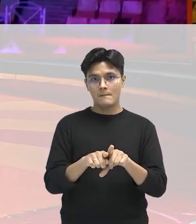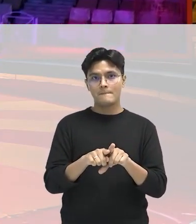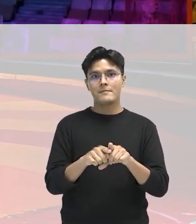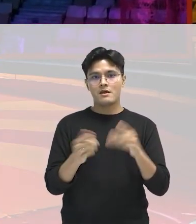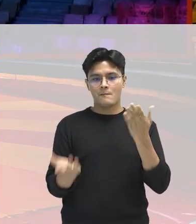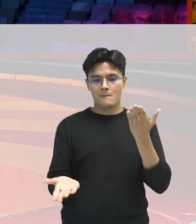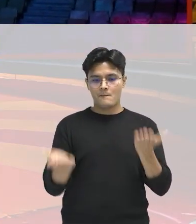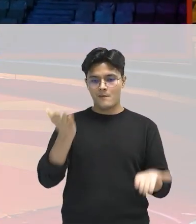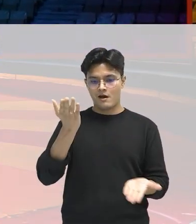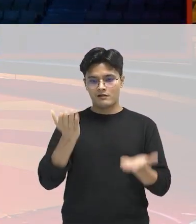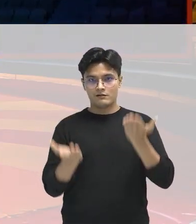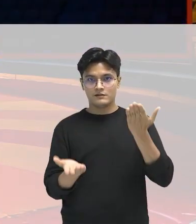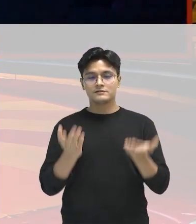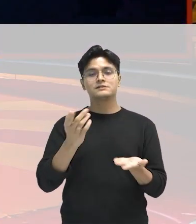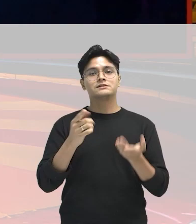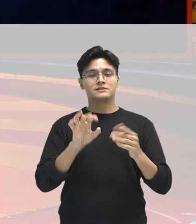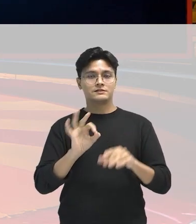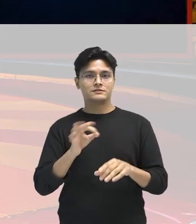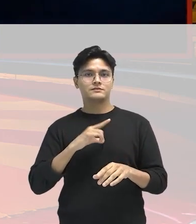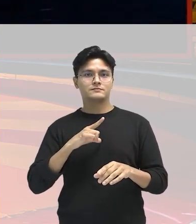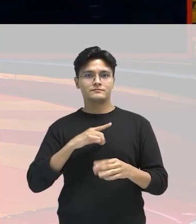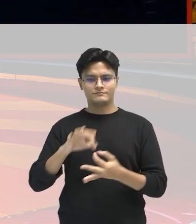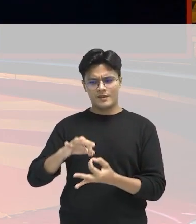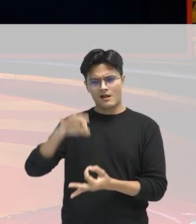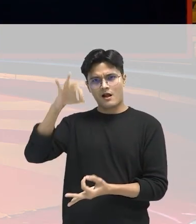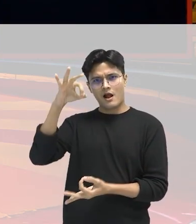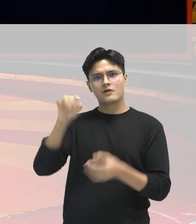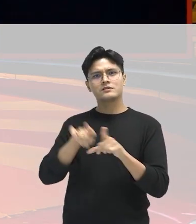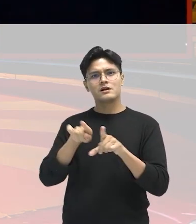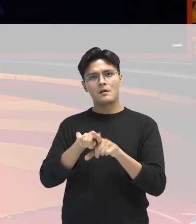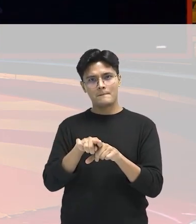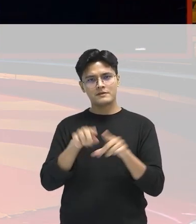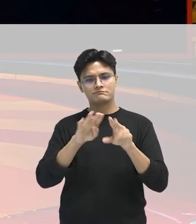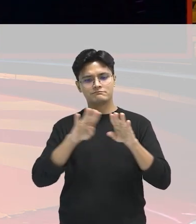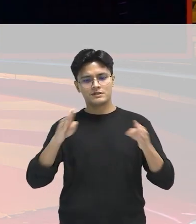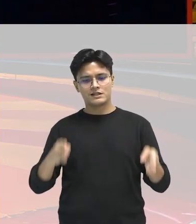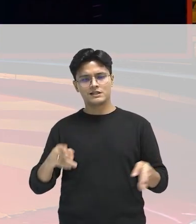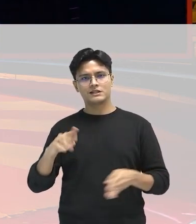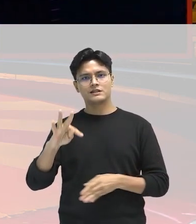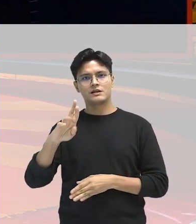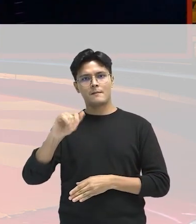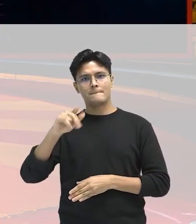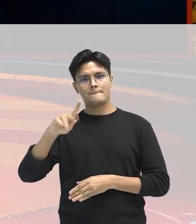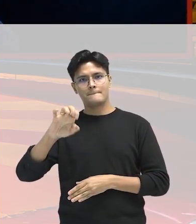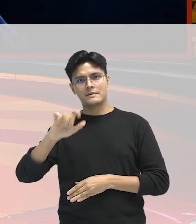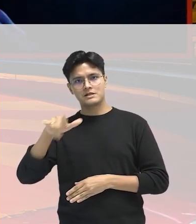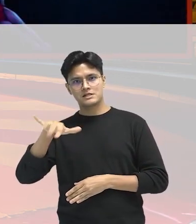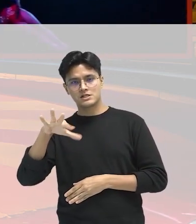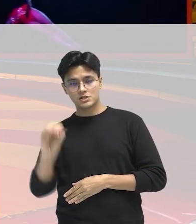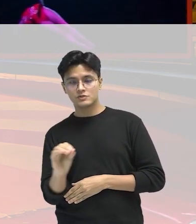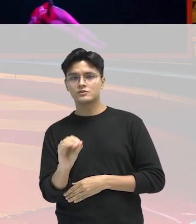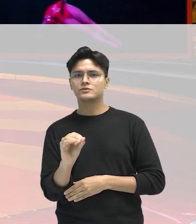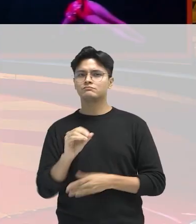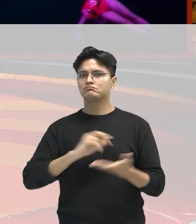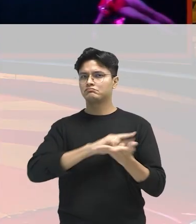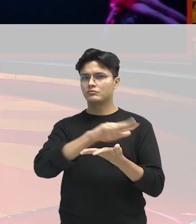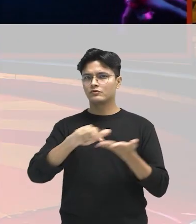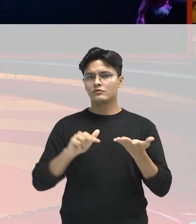alta altitude, trapézio, tecido acrobático, todos esses números entram essa questão